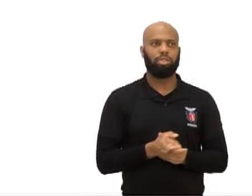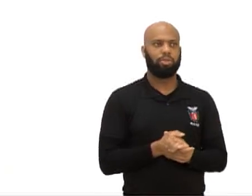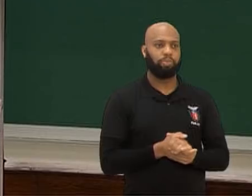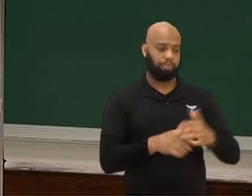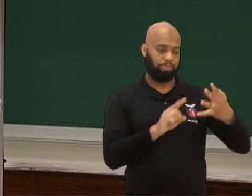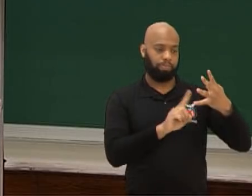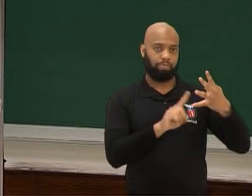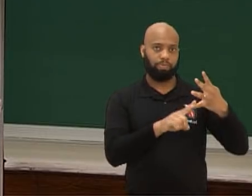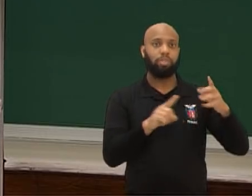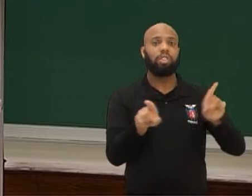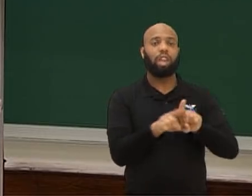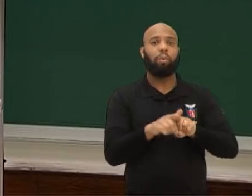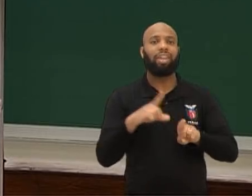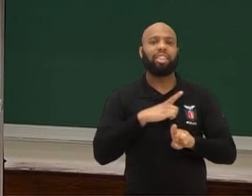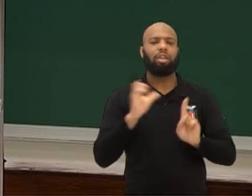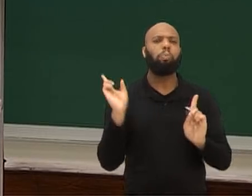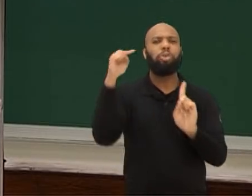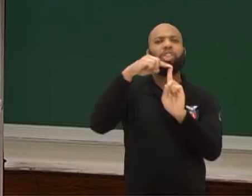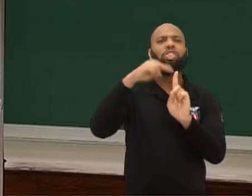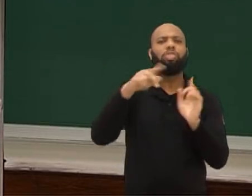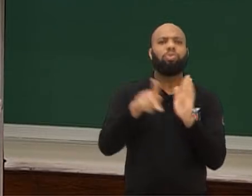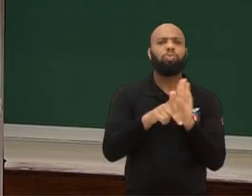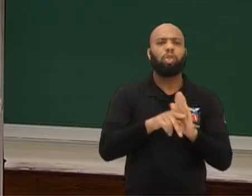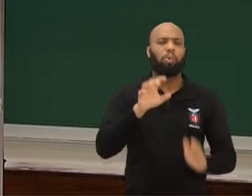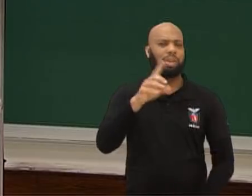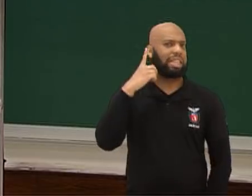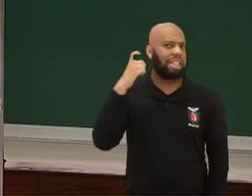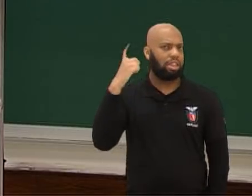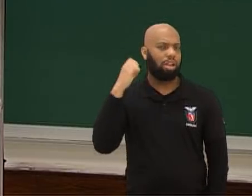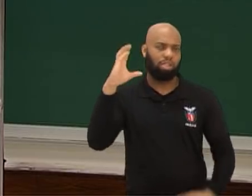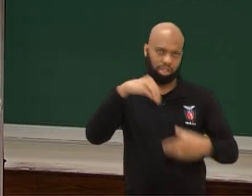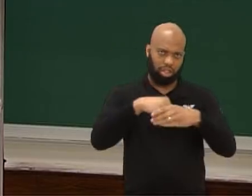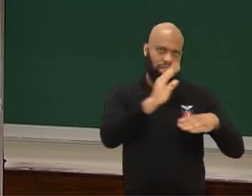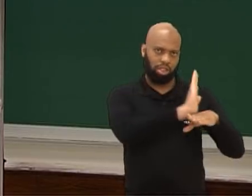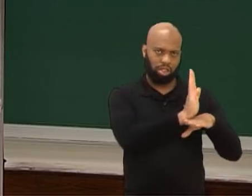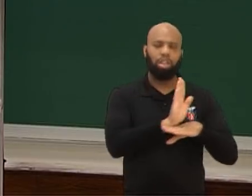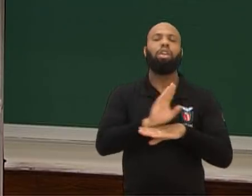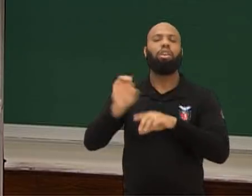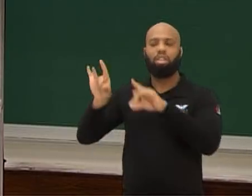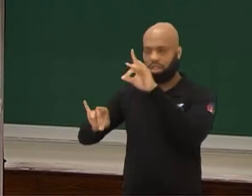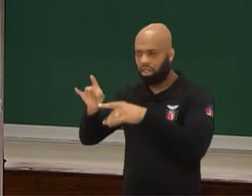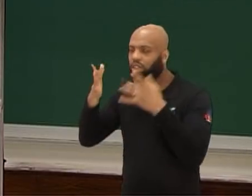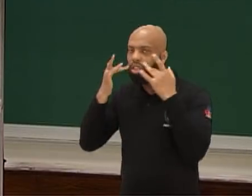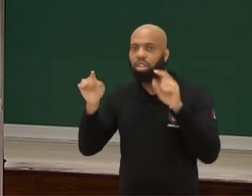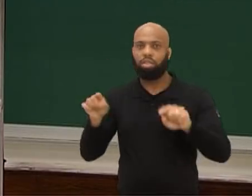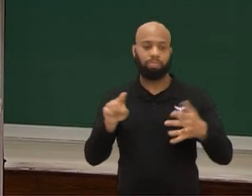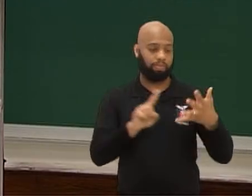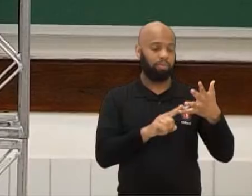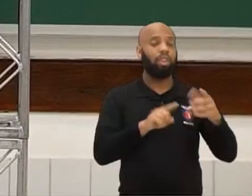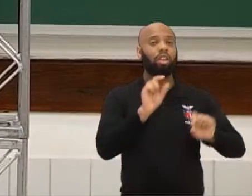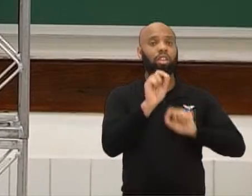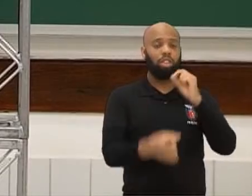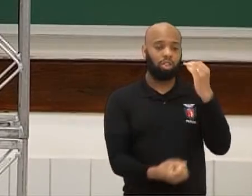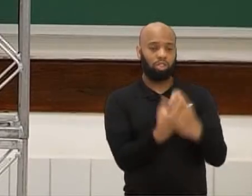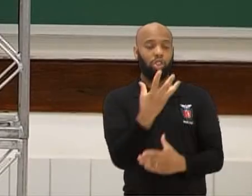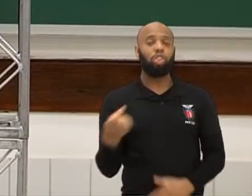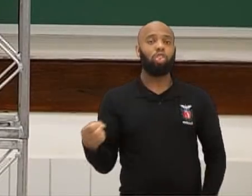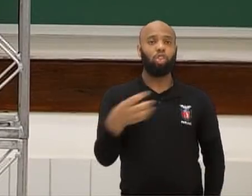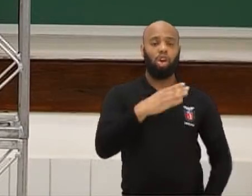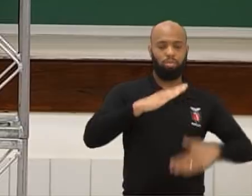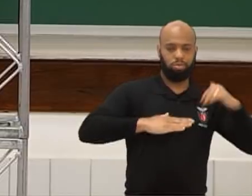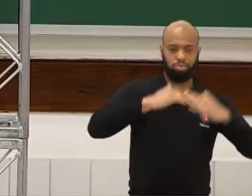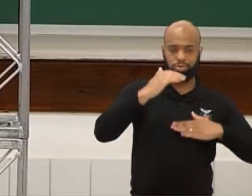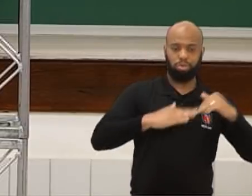as funções da sonoplastia, funções que ela pode assumir, e também falaremos sobre o surgimento de uma nova